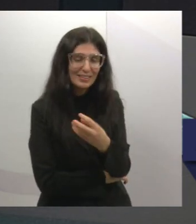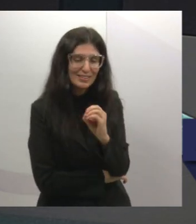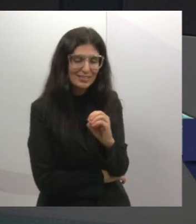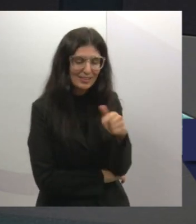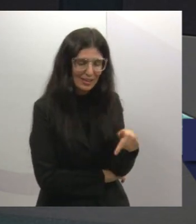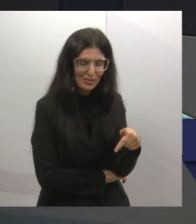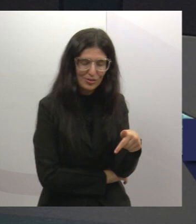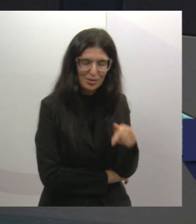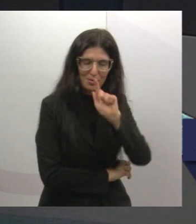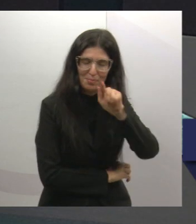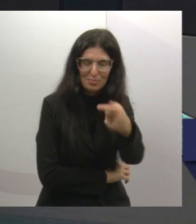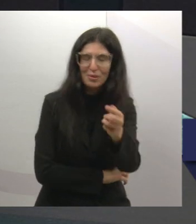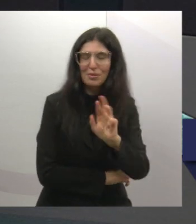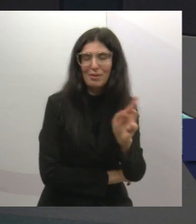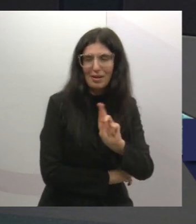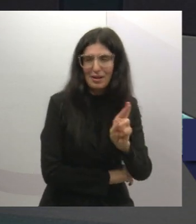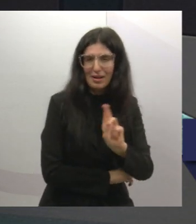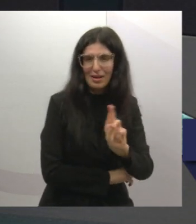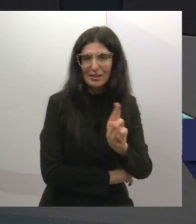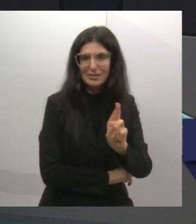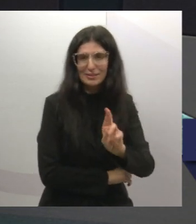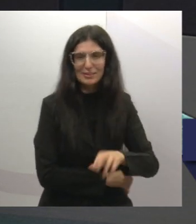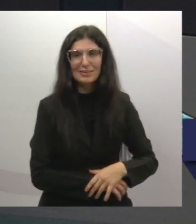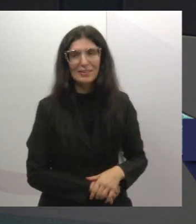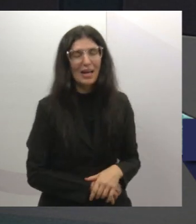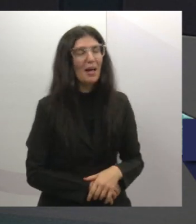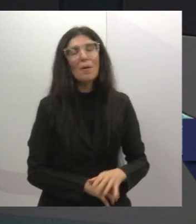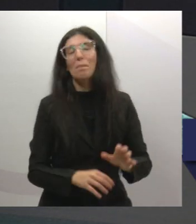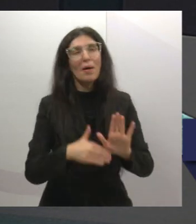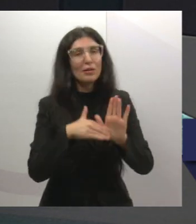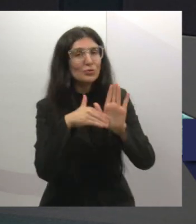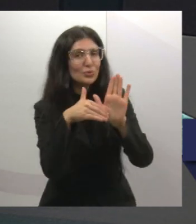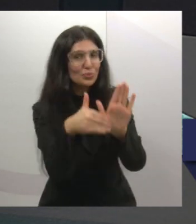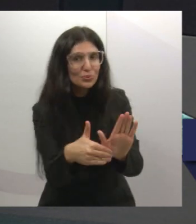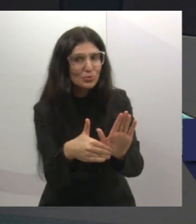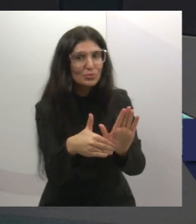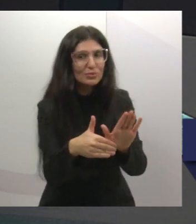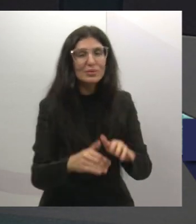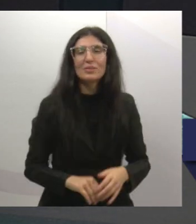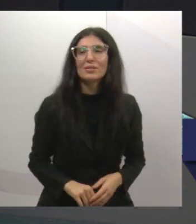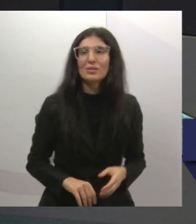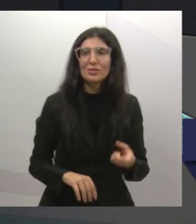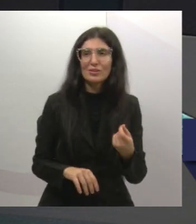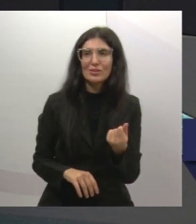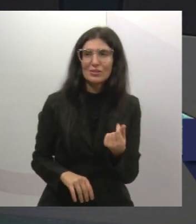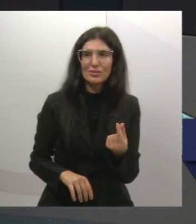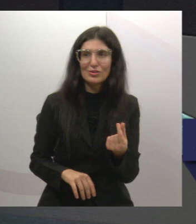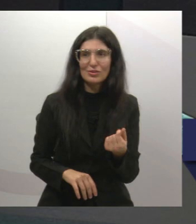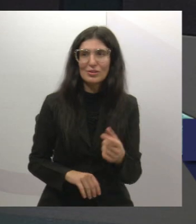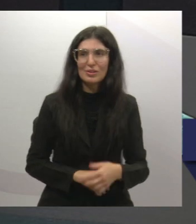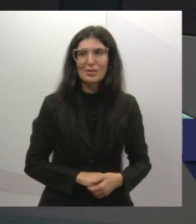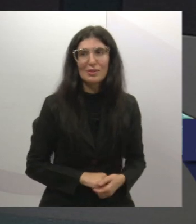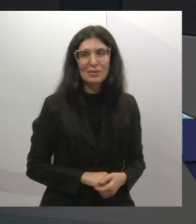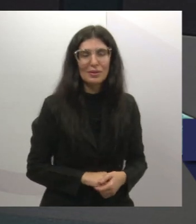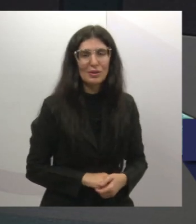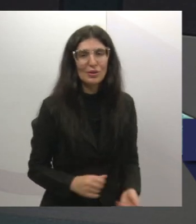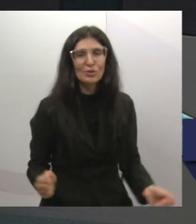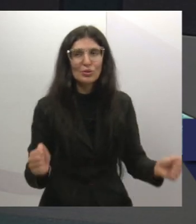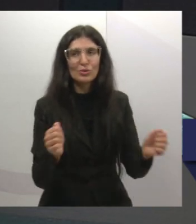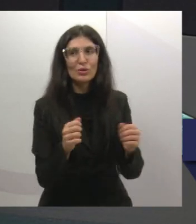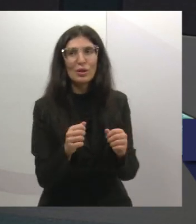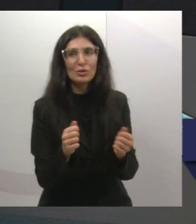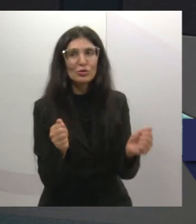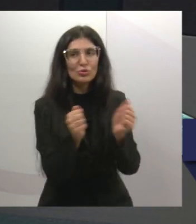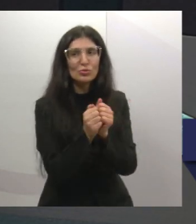R$407 mil. Então, já é um auxílio que vai vir aí, acho que mais vezes também, foi junto com essa lei dos